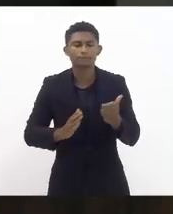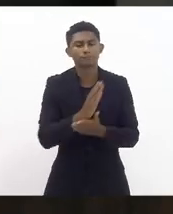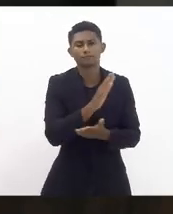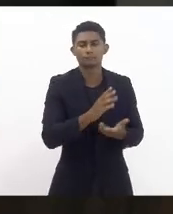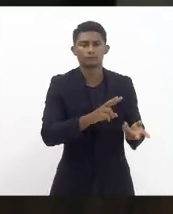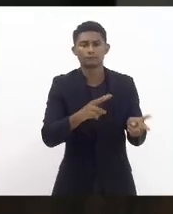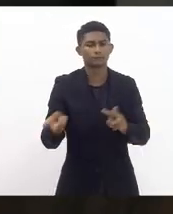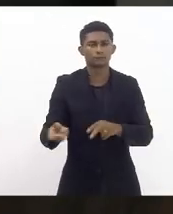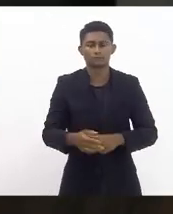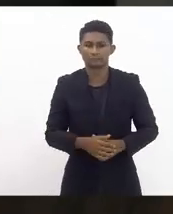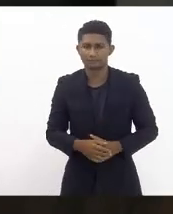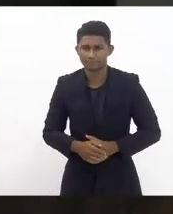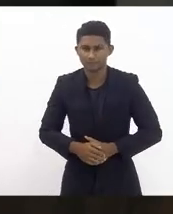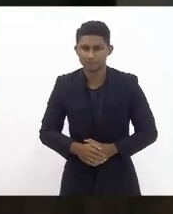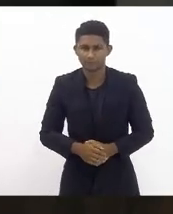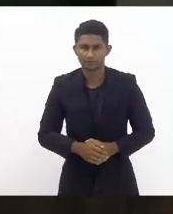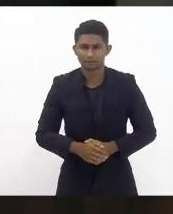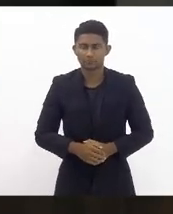vai a promulgação.